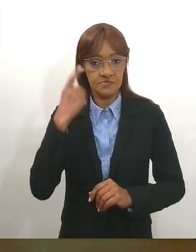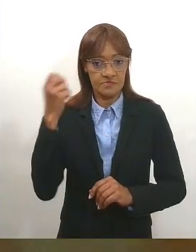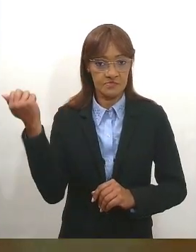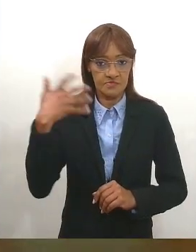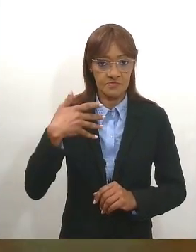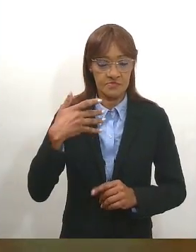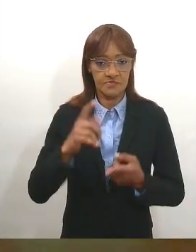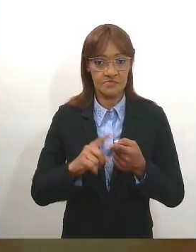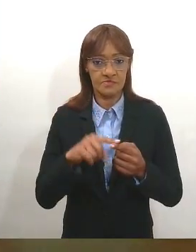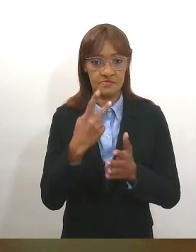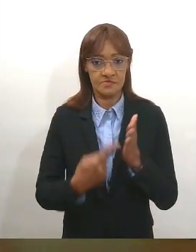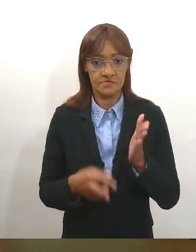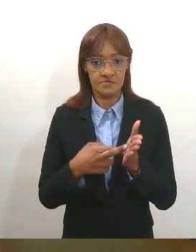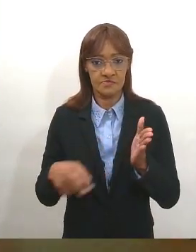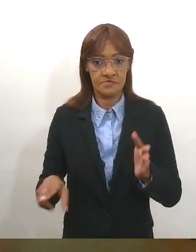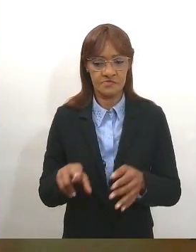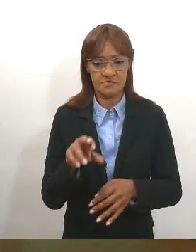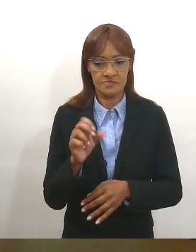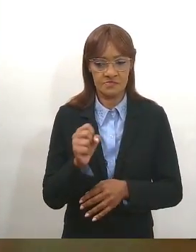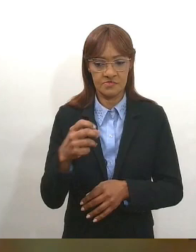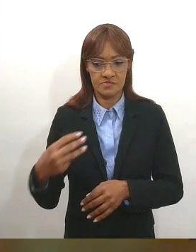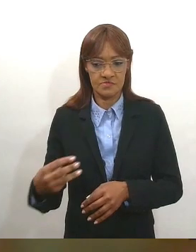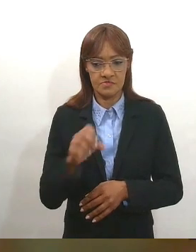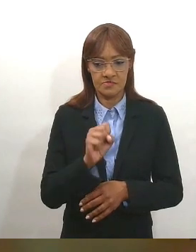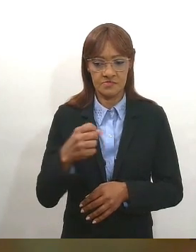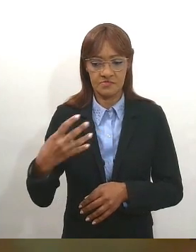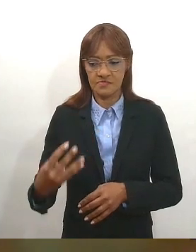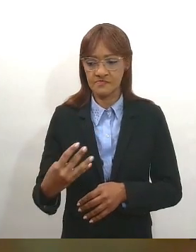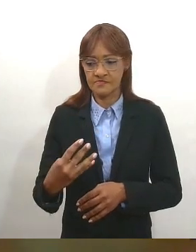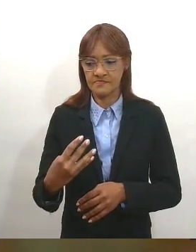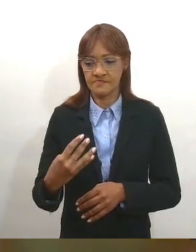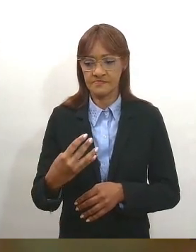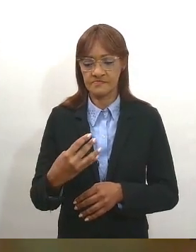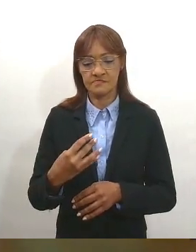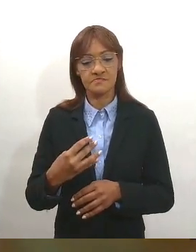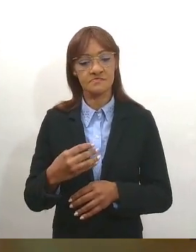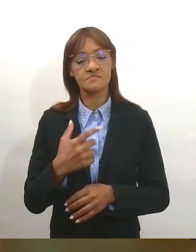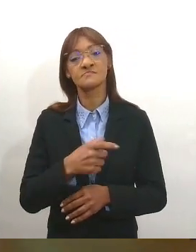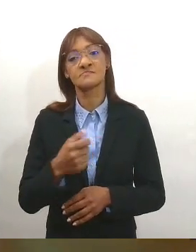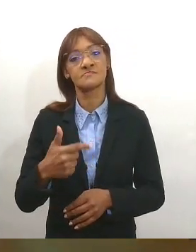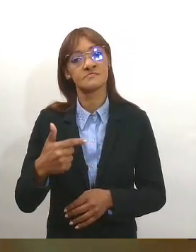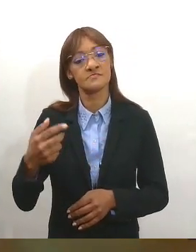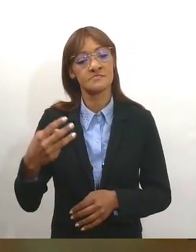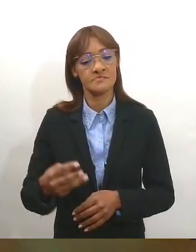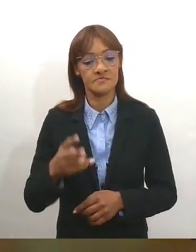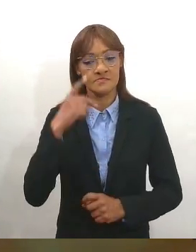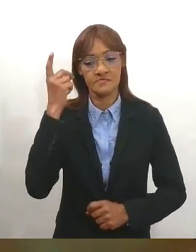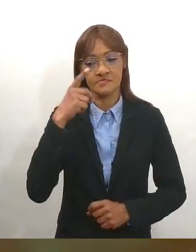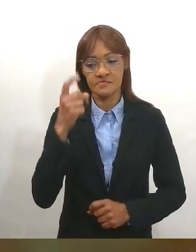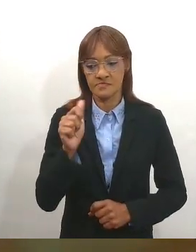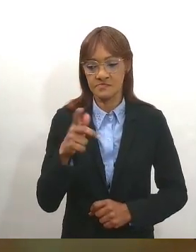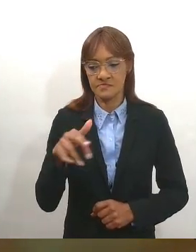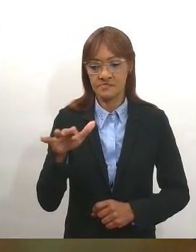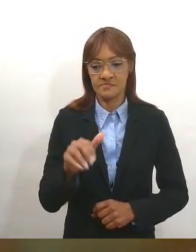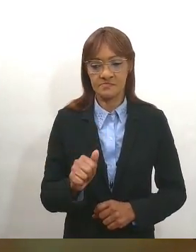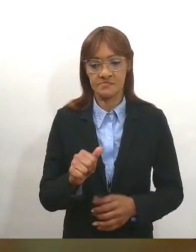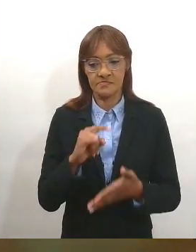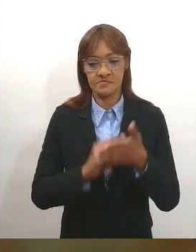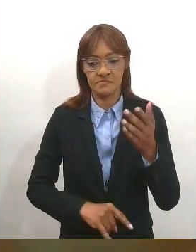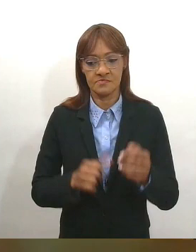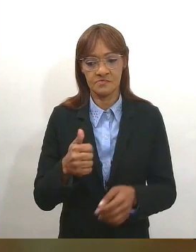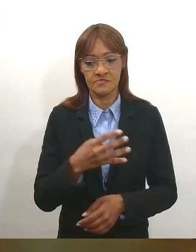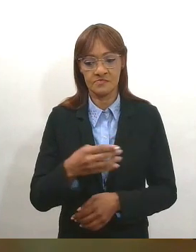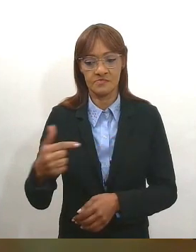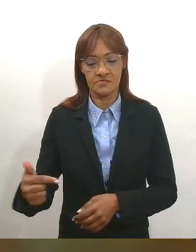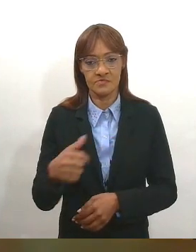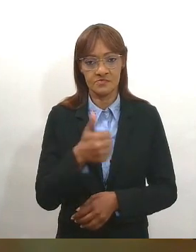e 84 de 2023, de autoria da deputada Áurea Ribeiro. Moções 142 e 143 de 2003, de autoria do deputado Marcos Oliveira.